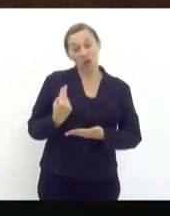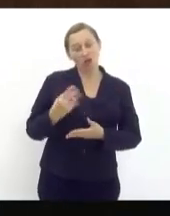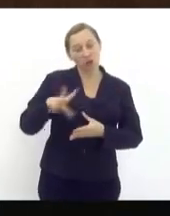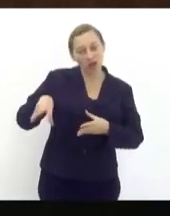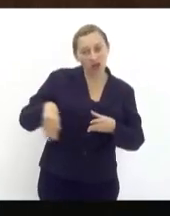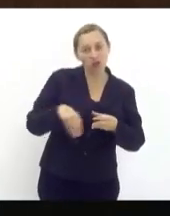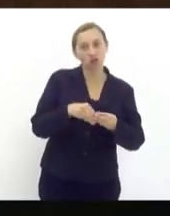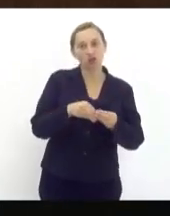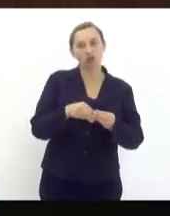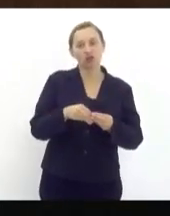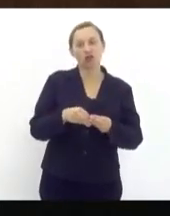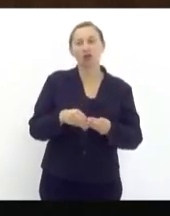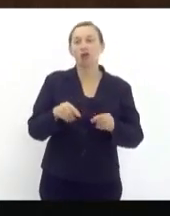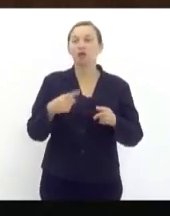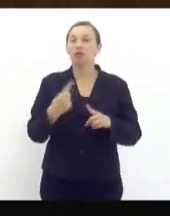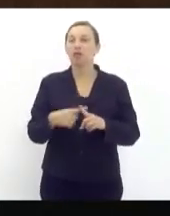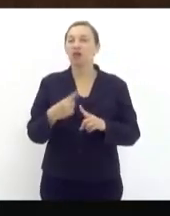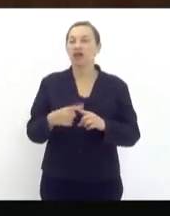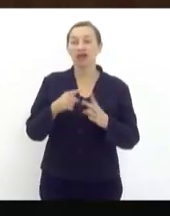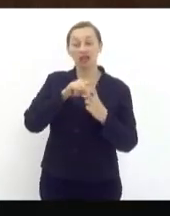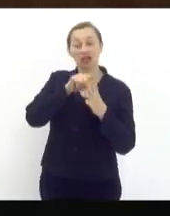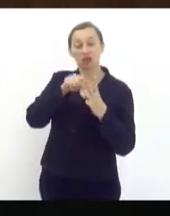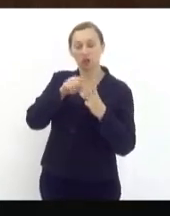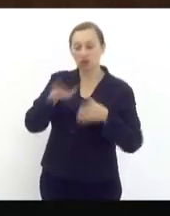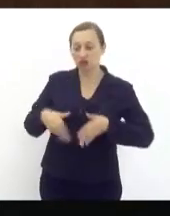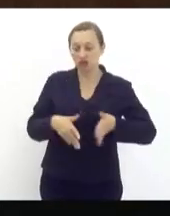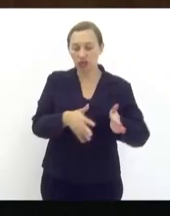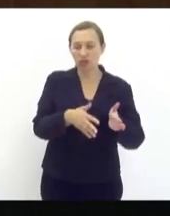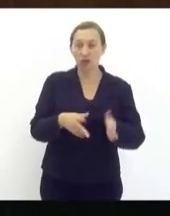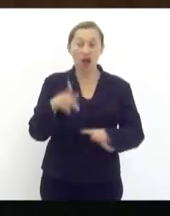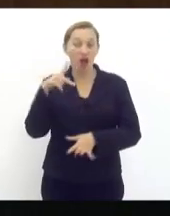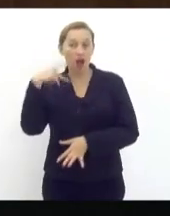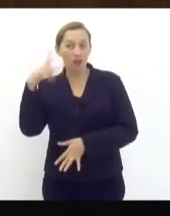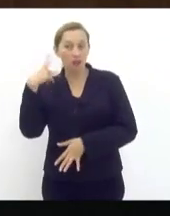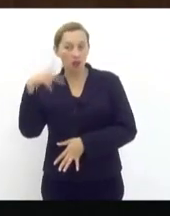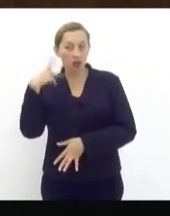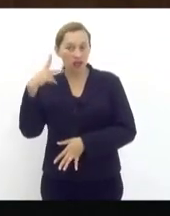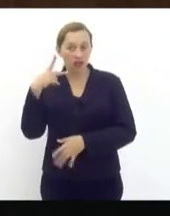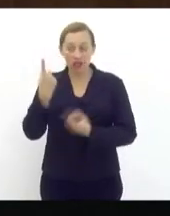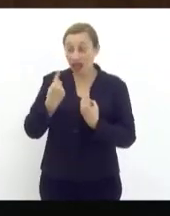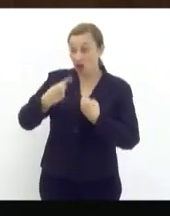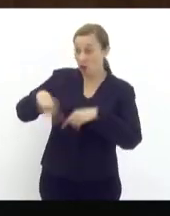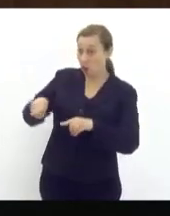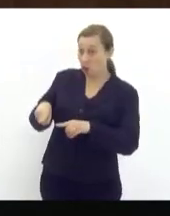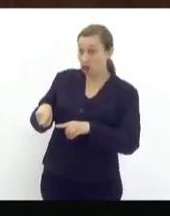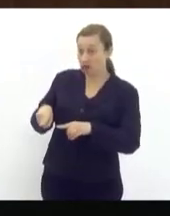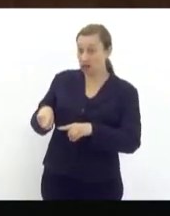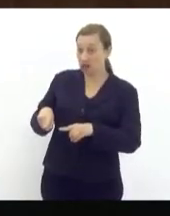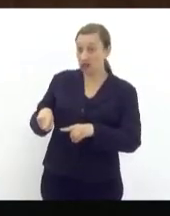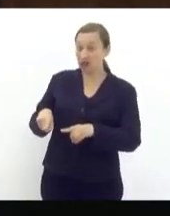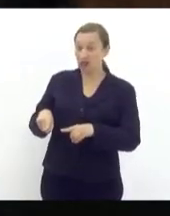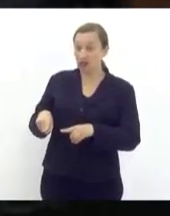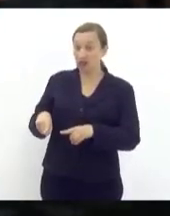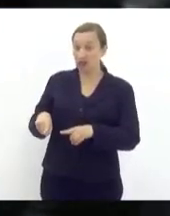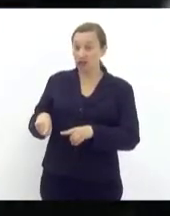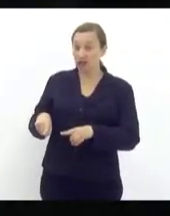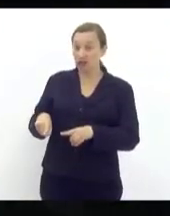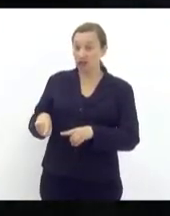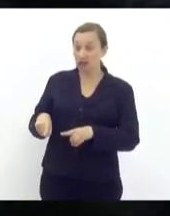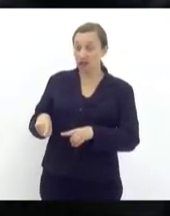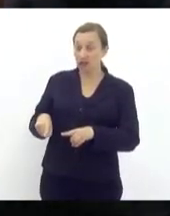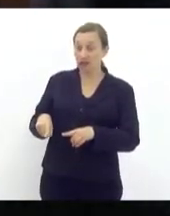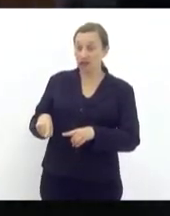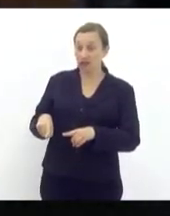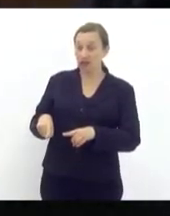projeto porque ali estabelece dois norte a política que é o combate aquilo que o sentimento que deve ter